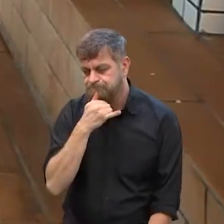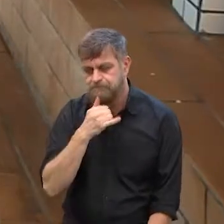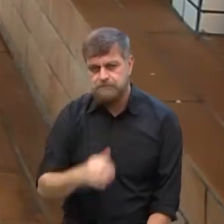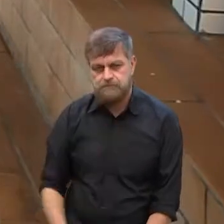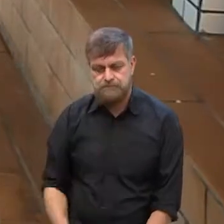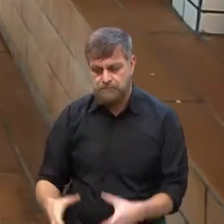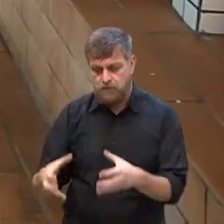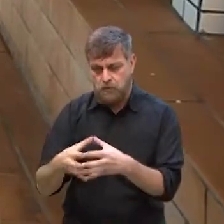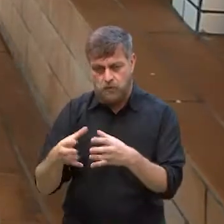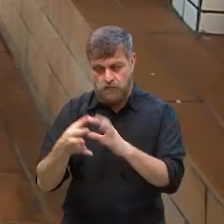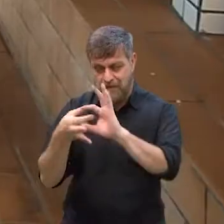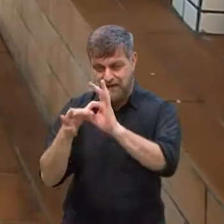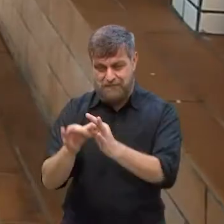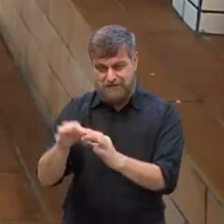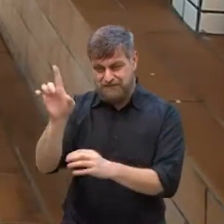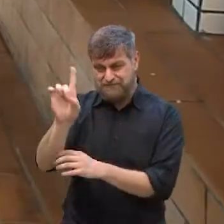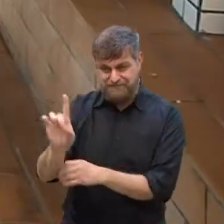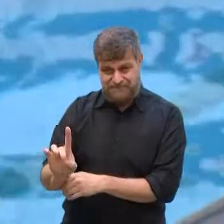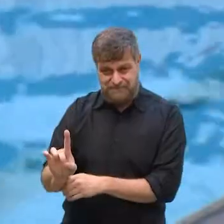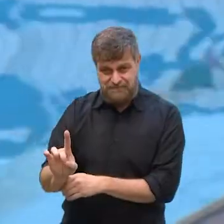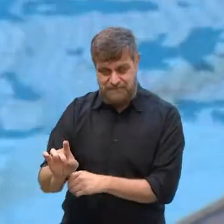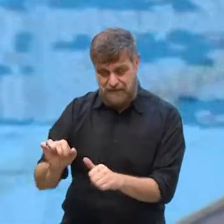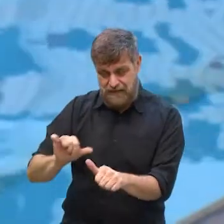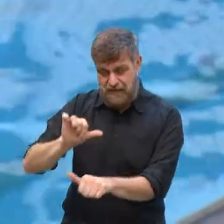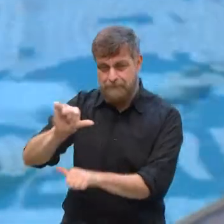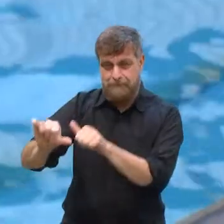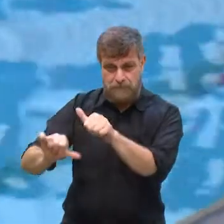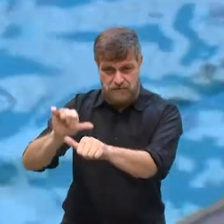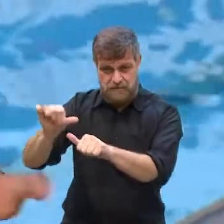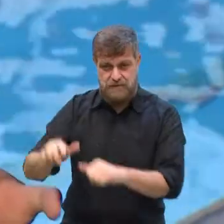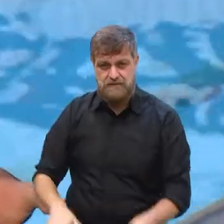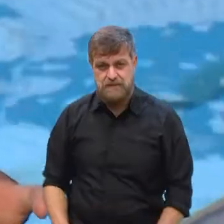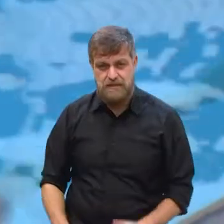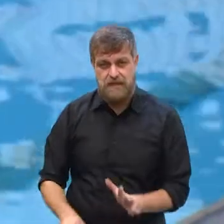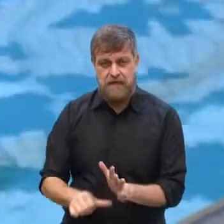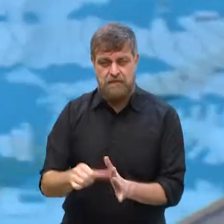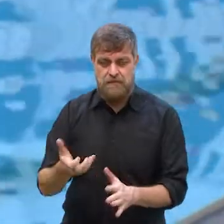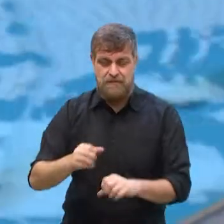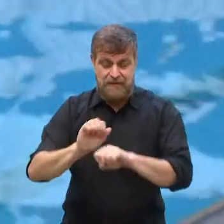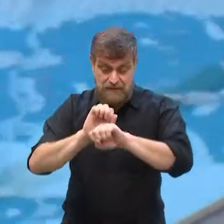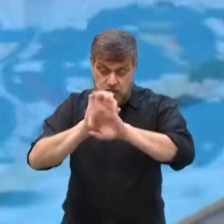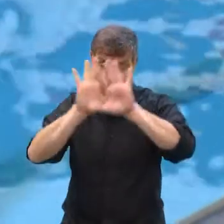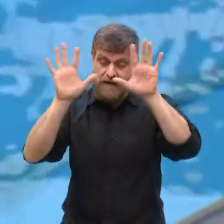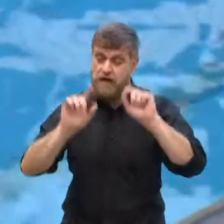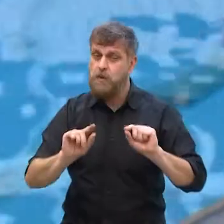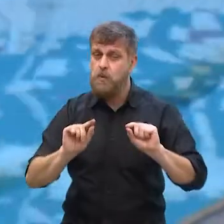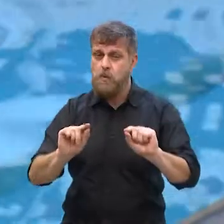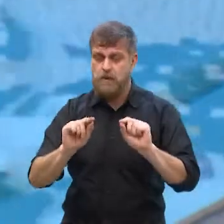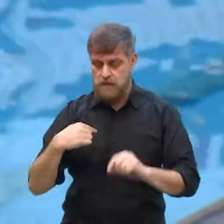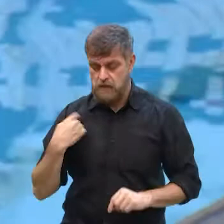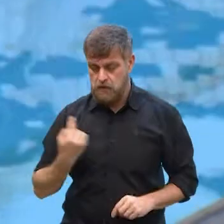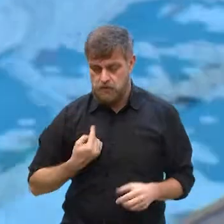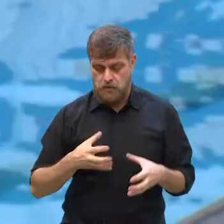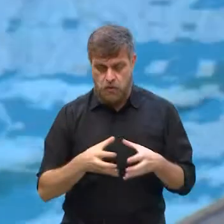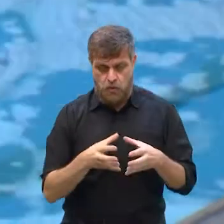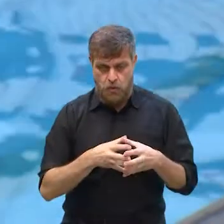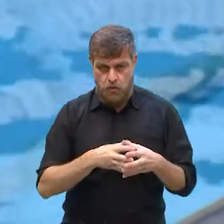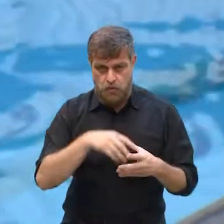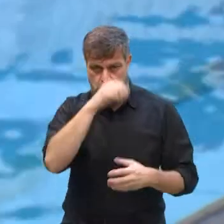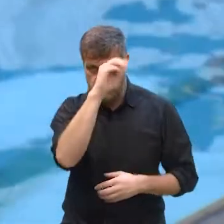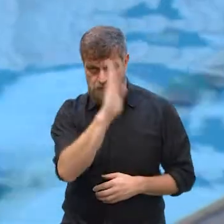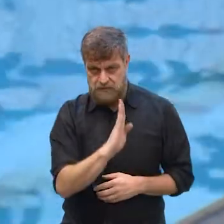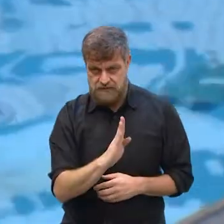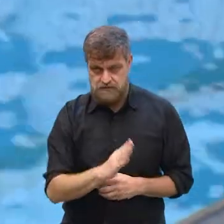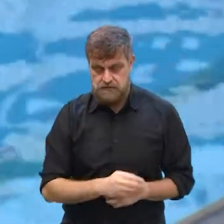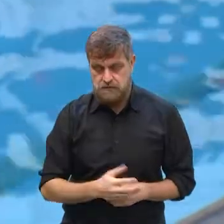esporte paralímpico está passando por essa mudança agora. Primeiro deixando claro que nós brasileiros, ou eu, não sou